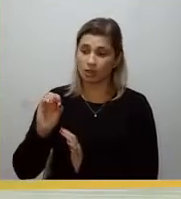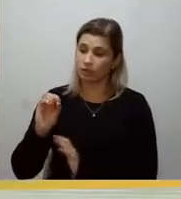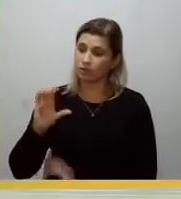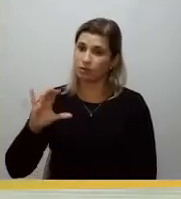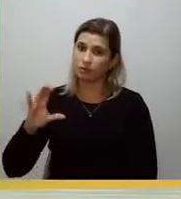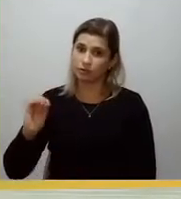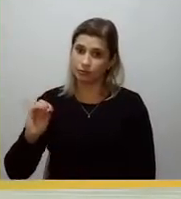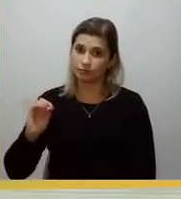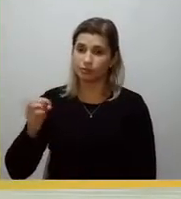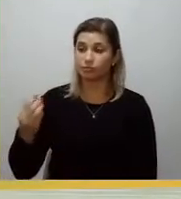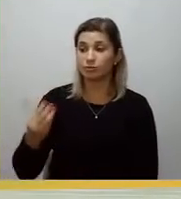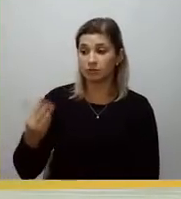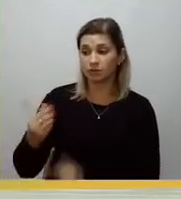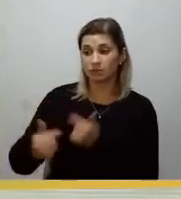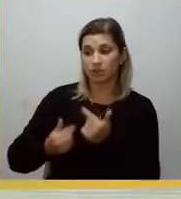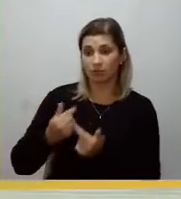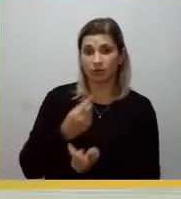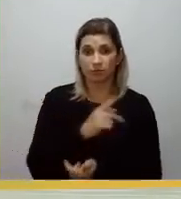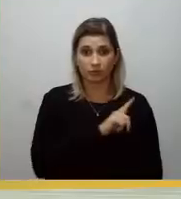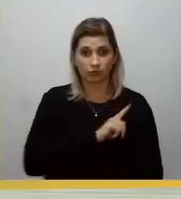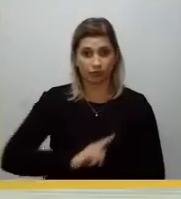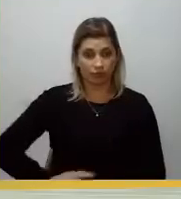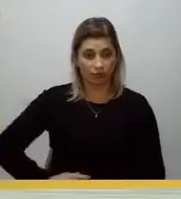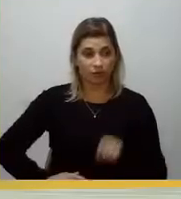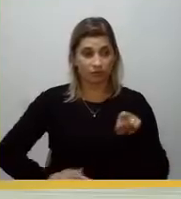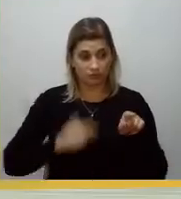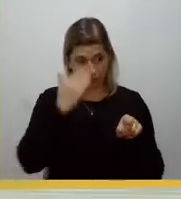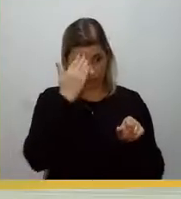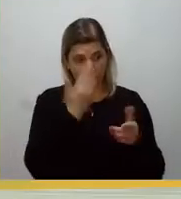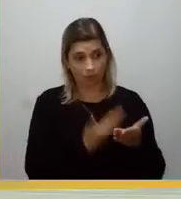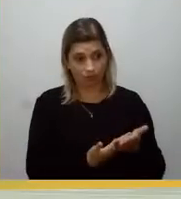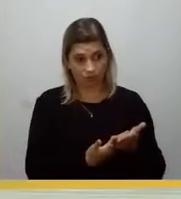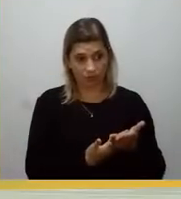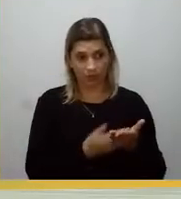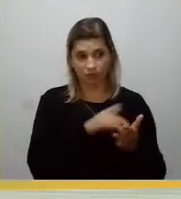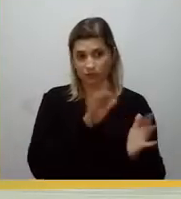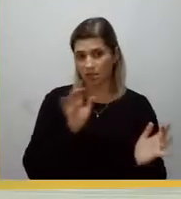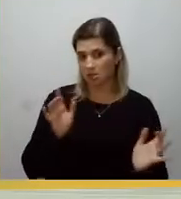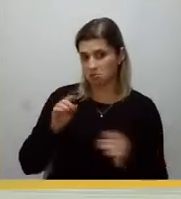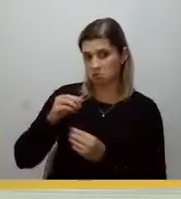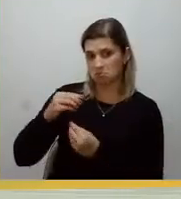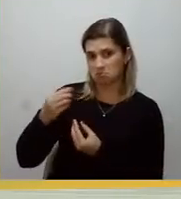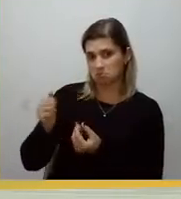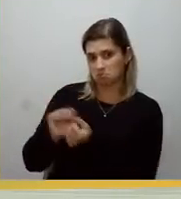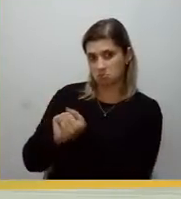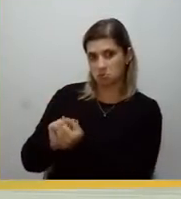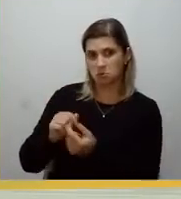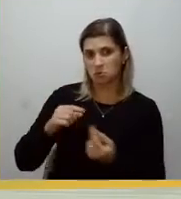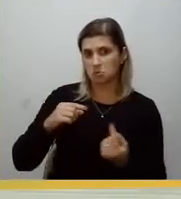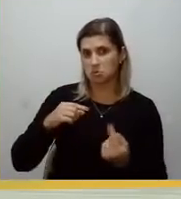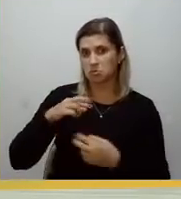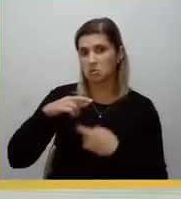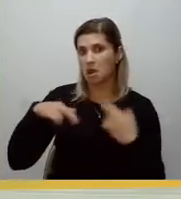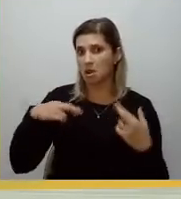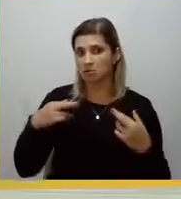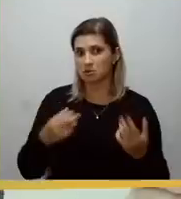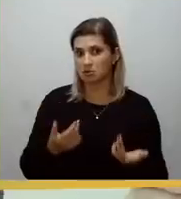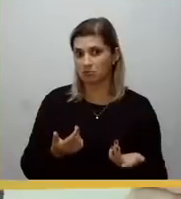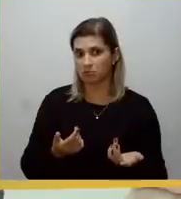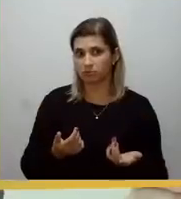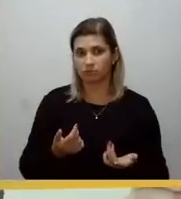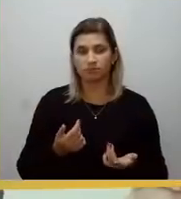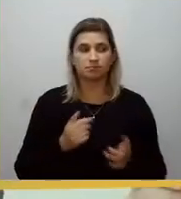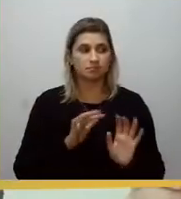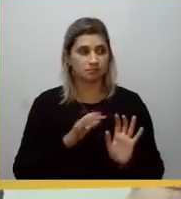no seu governo e foram pessoas de sua confiança. O senhor não teve relação? É tudo coincidência? O vereador, eu assumi a prefeitura